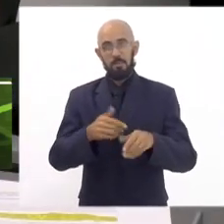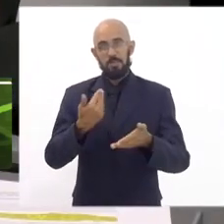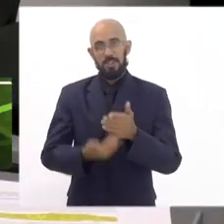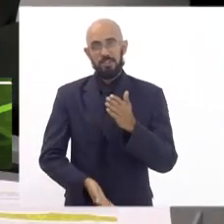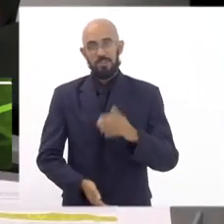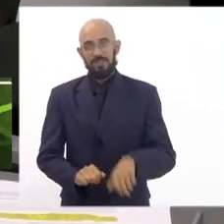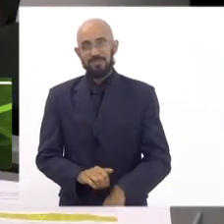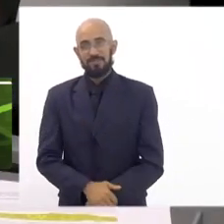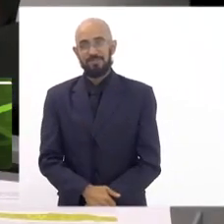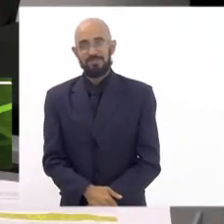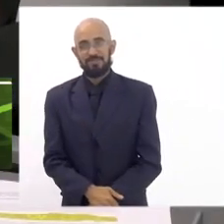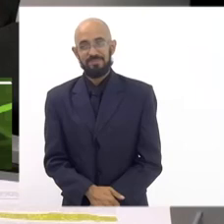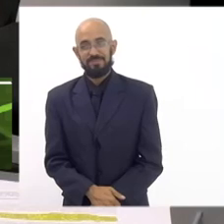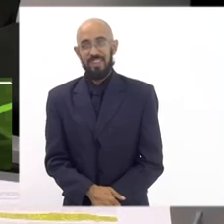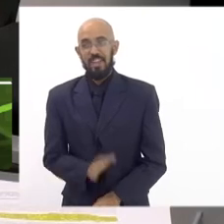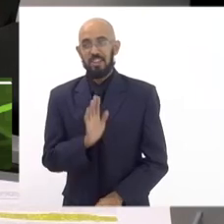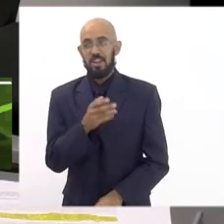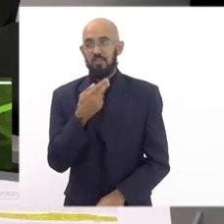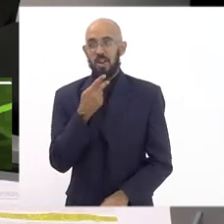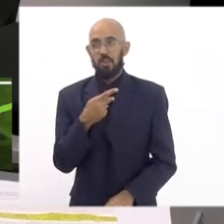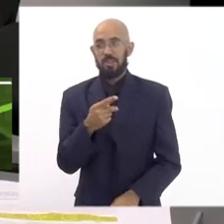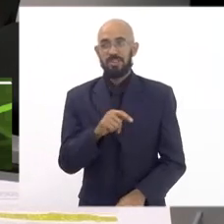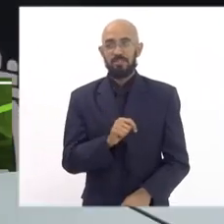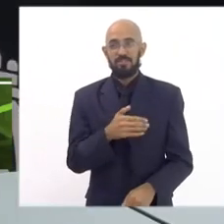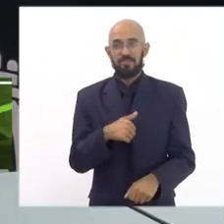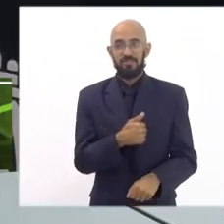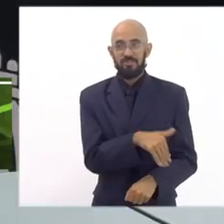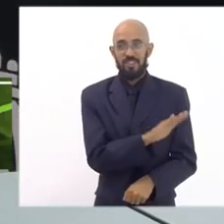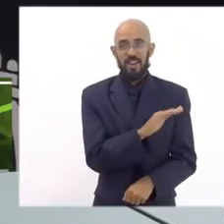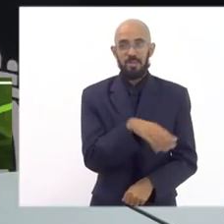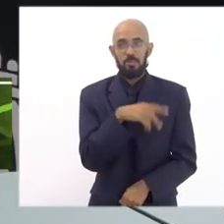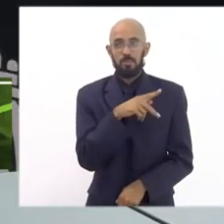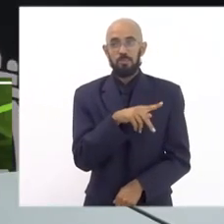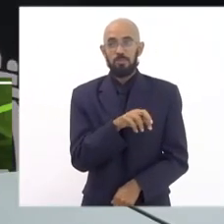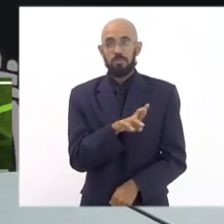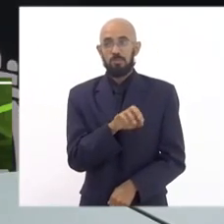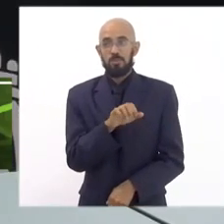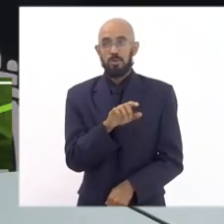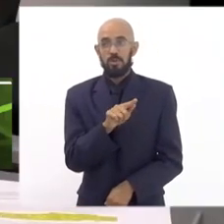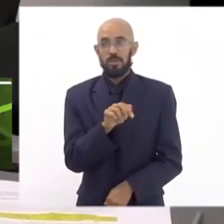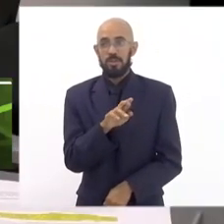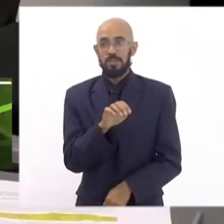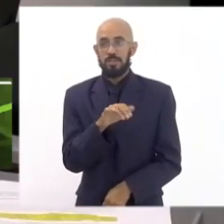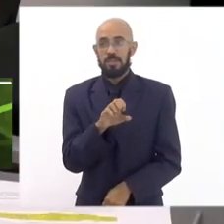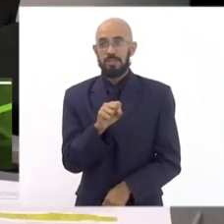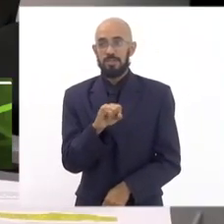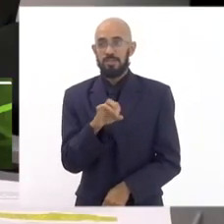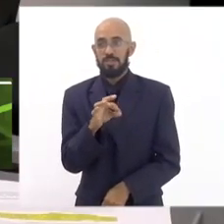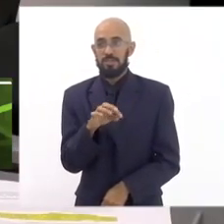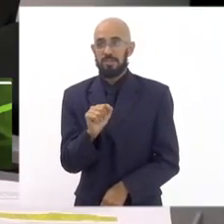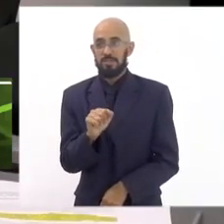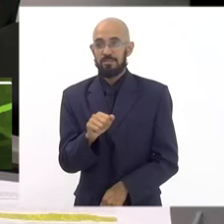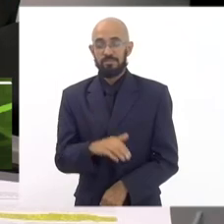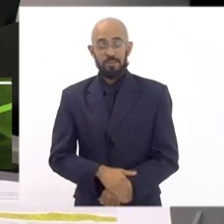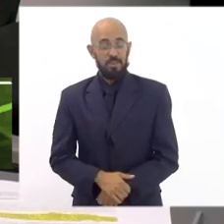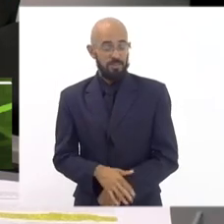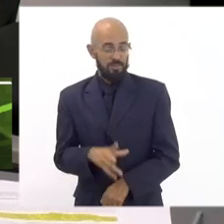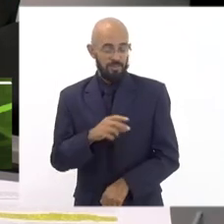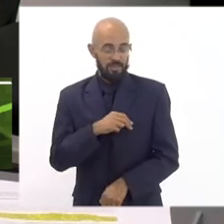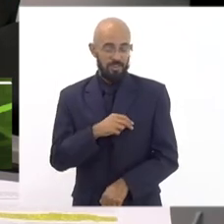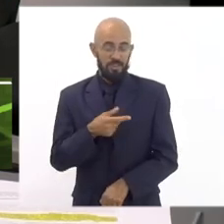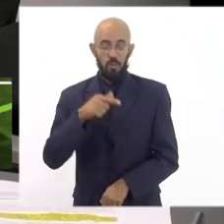comunicou que está a caminho dos progressistas. Já mudou? Mudou de novo? Ele era patriota, agora é progressista. Ontem ele